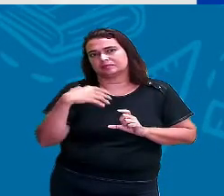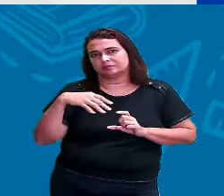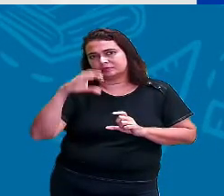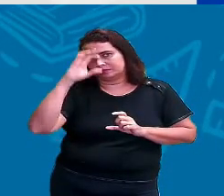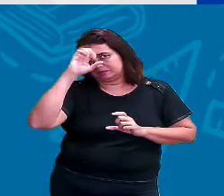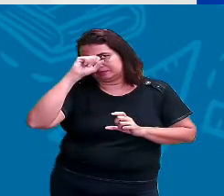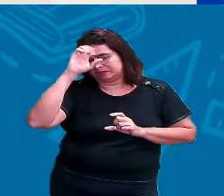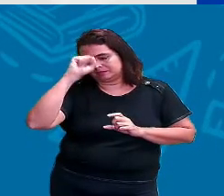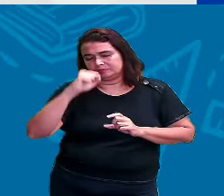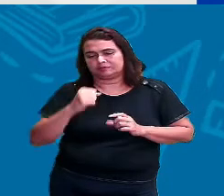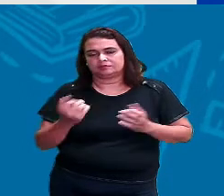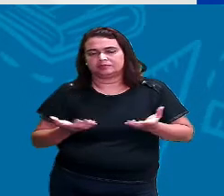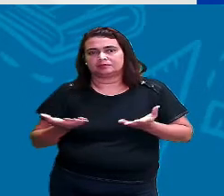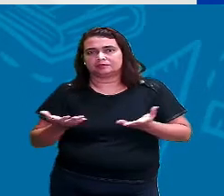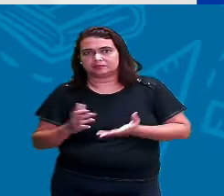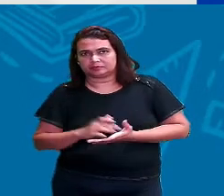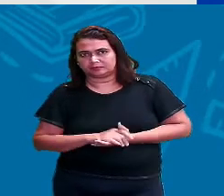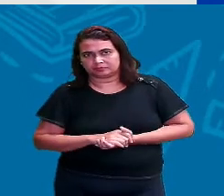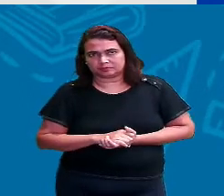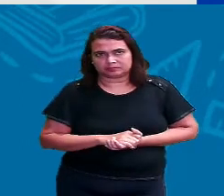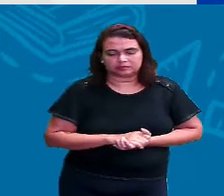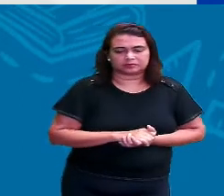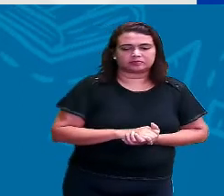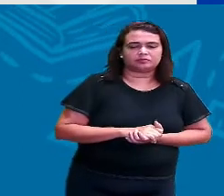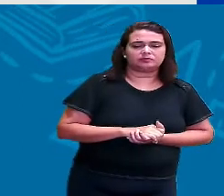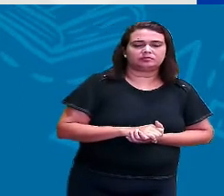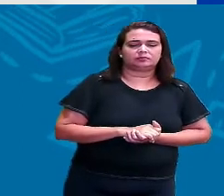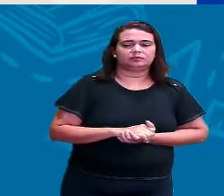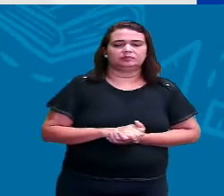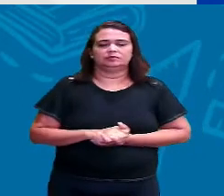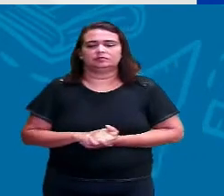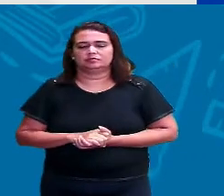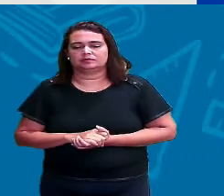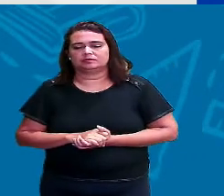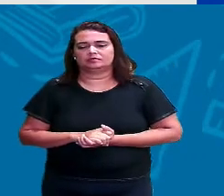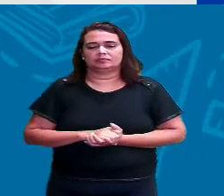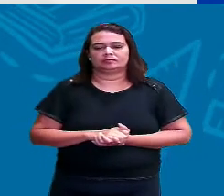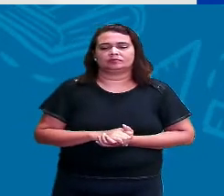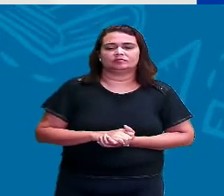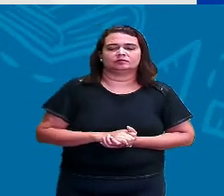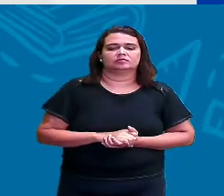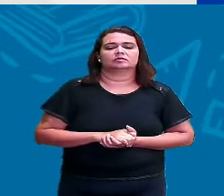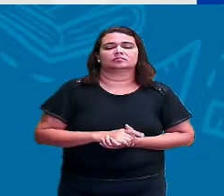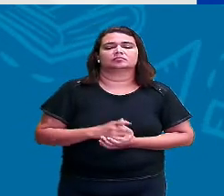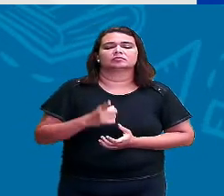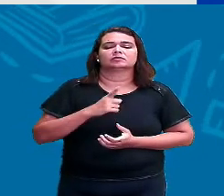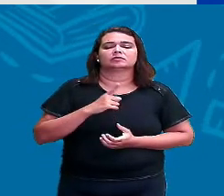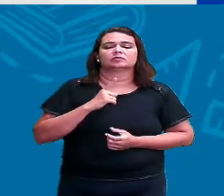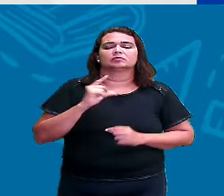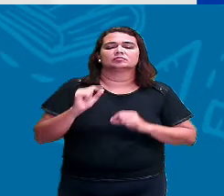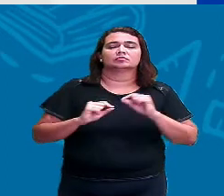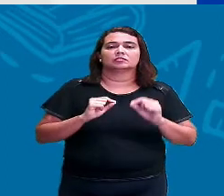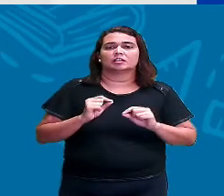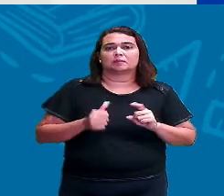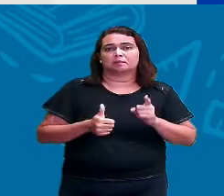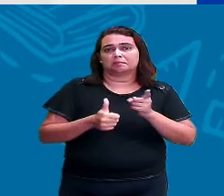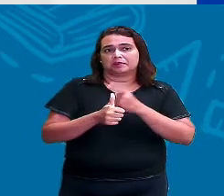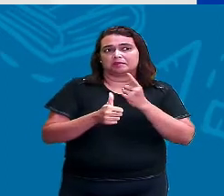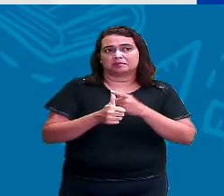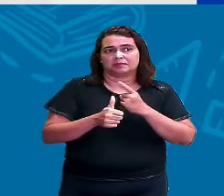quadro e vamos analisar direitinho esses lançamentos? Então, olha aqui, ó. Então, meu primeiro